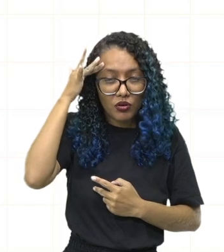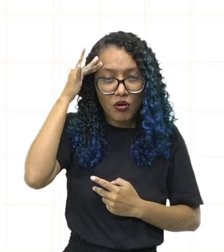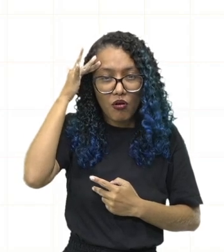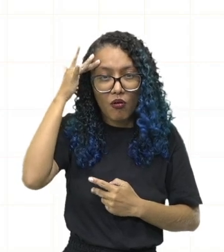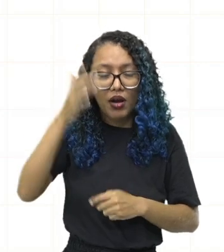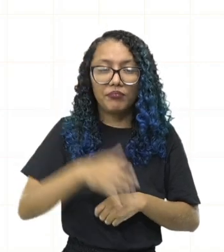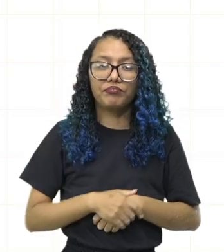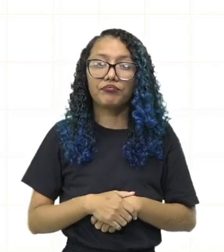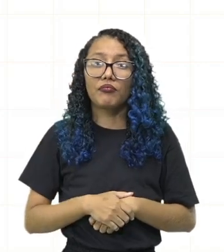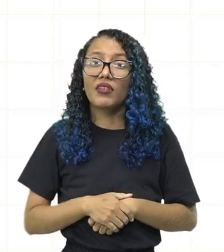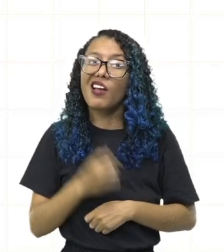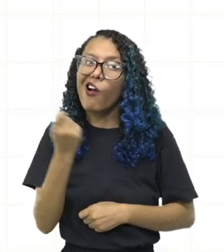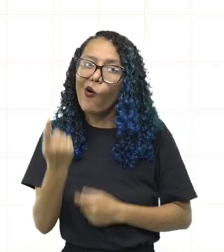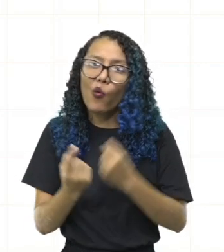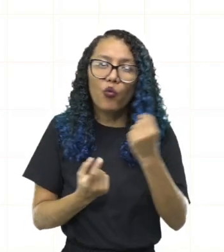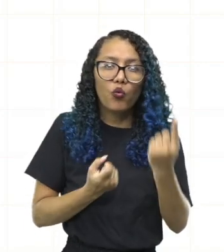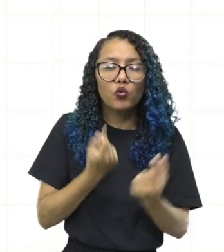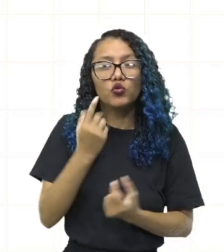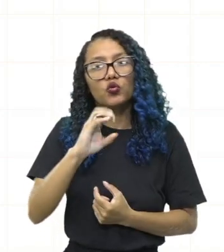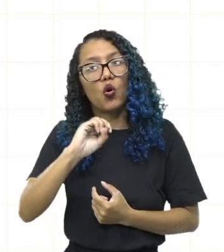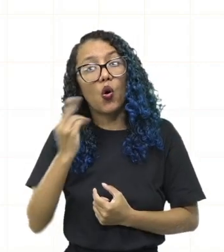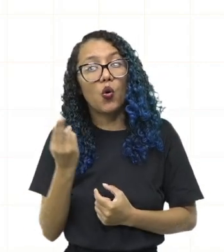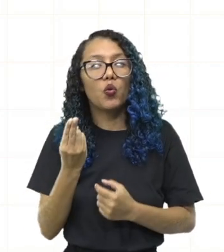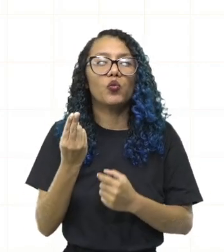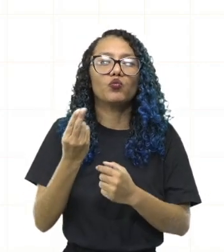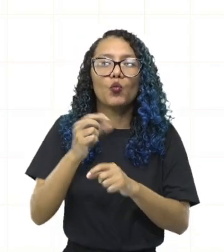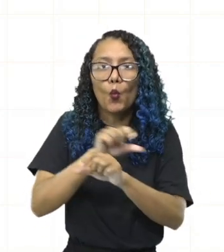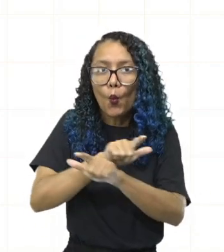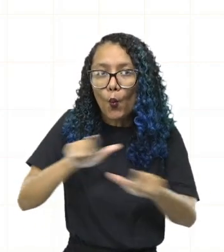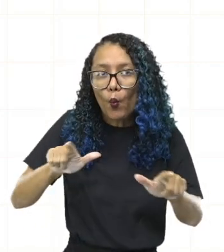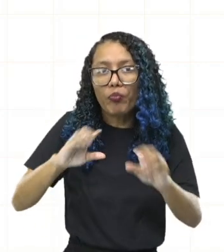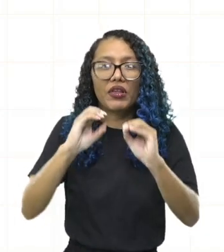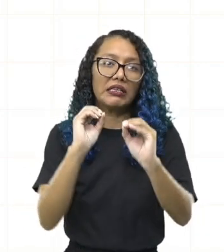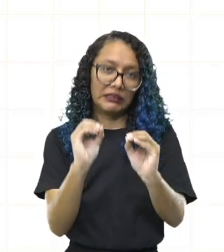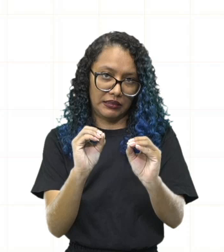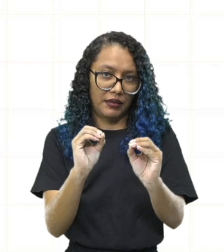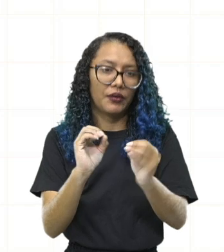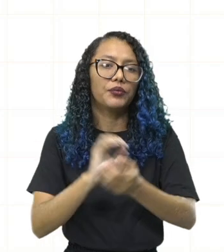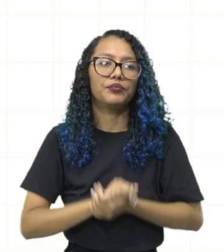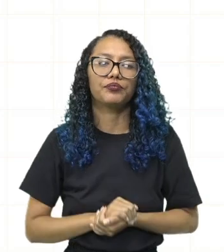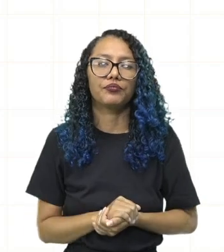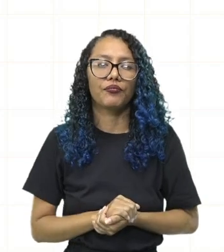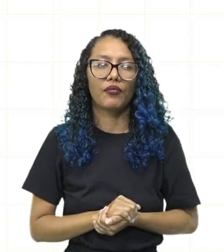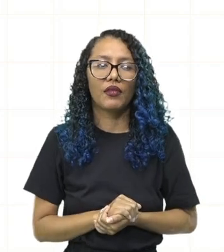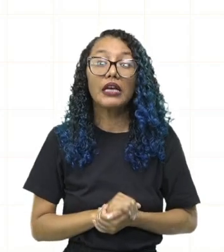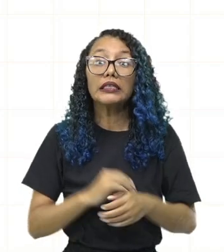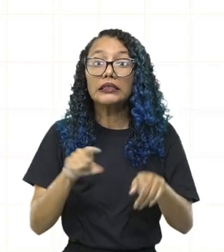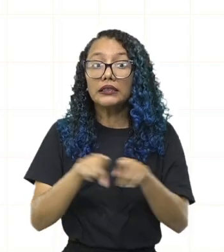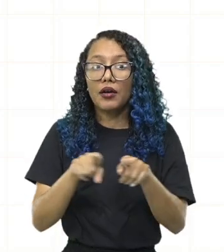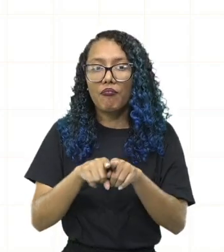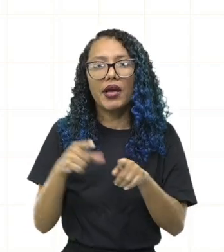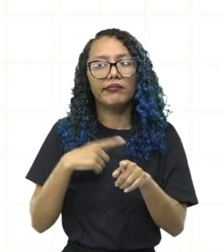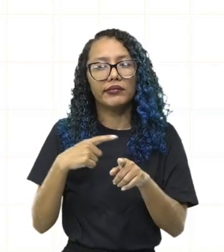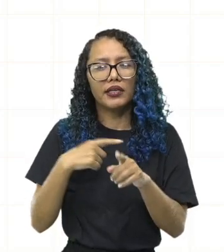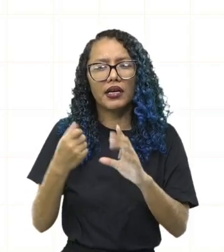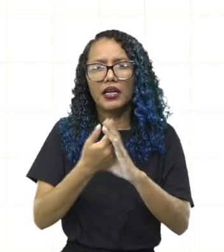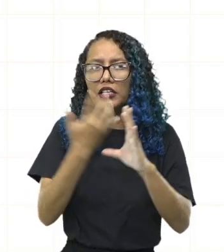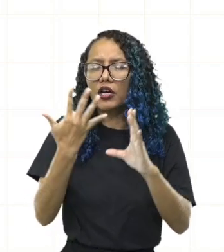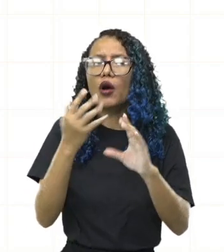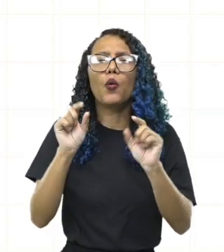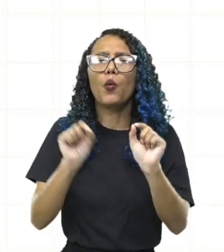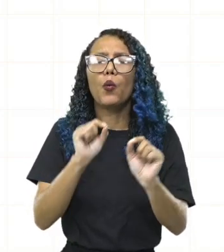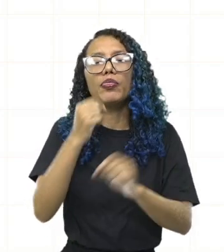mesmo nenhuma presença humana. Destaca-se por suas características naturais distintivas, tá bom? As